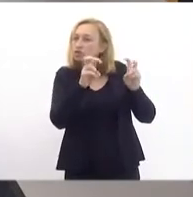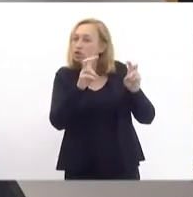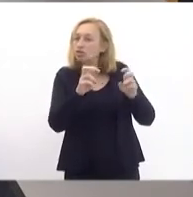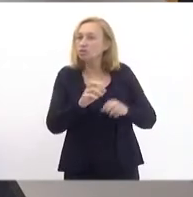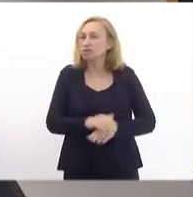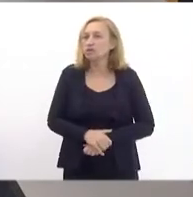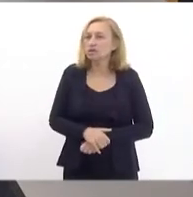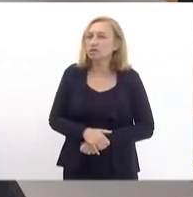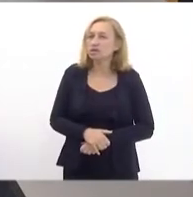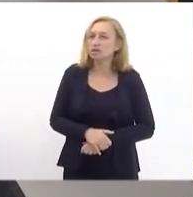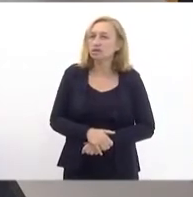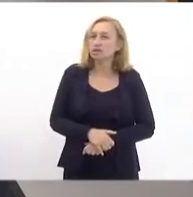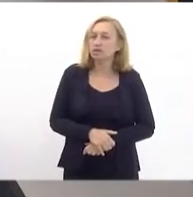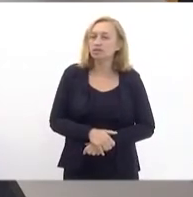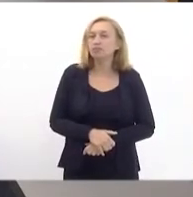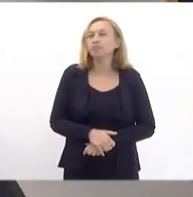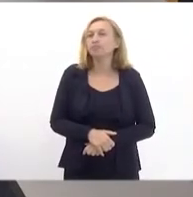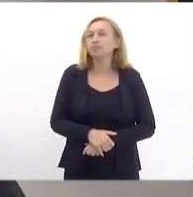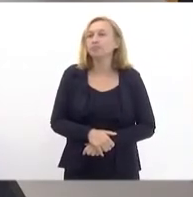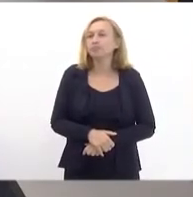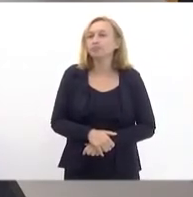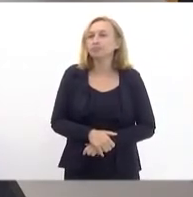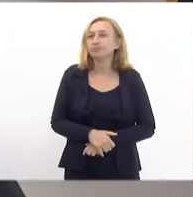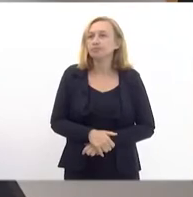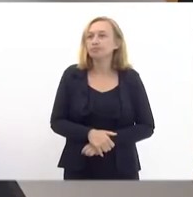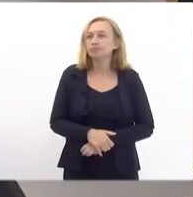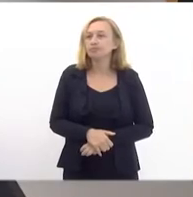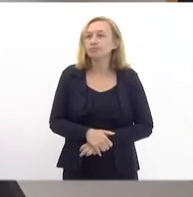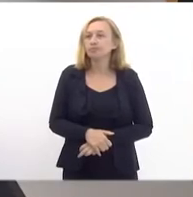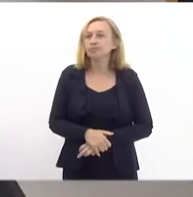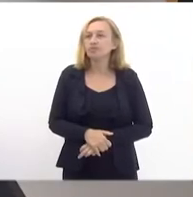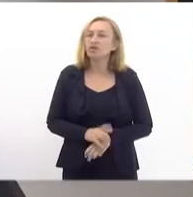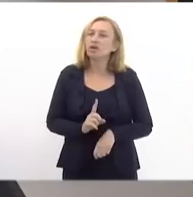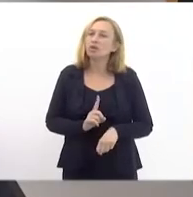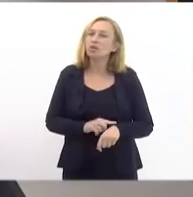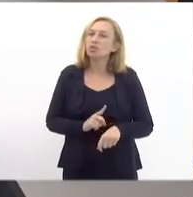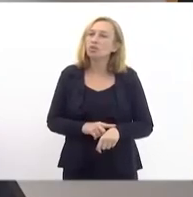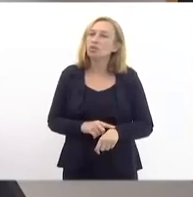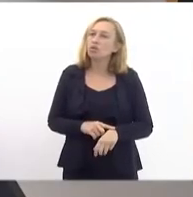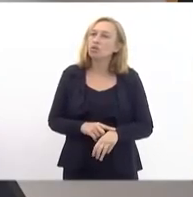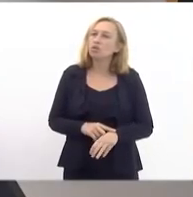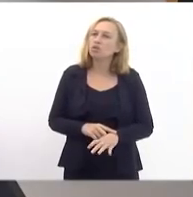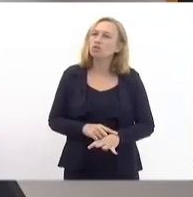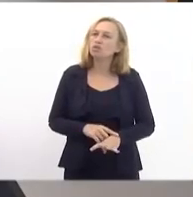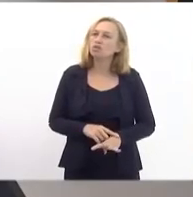questões acabam se interpenetrando, né? E agora há pouco o senhor, me fugiu o seu nome, perdão.